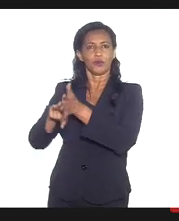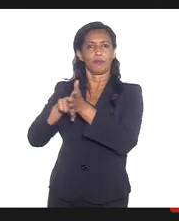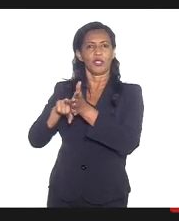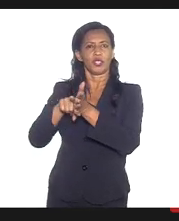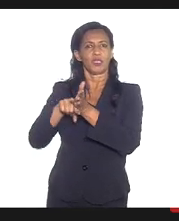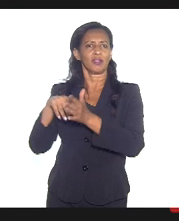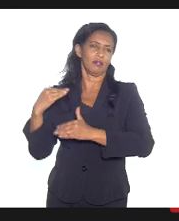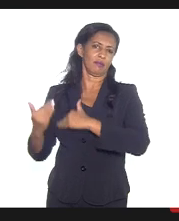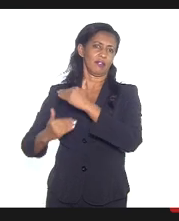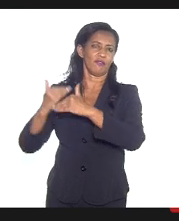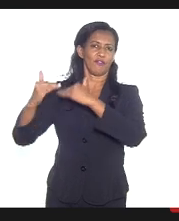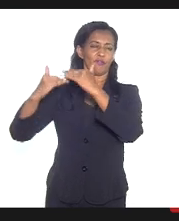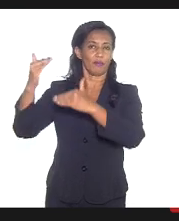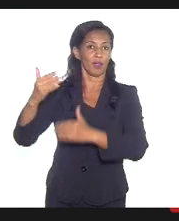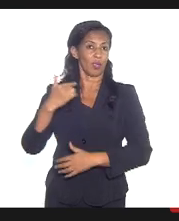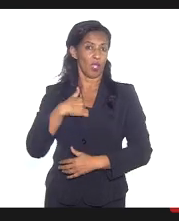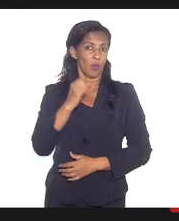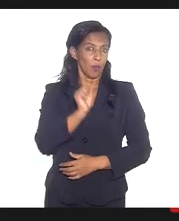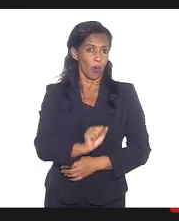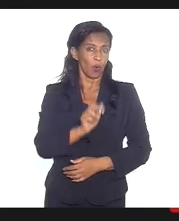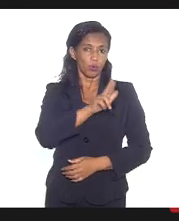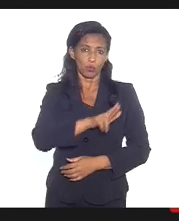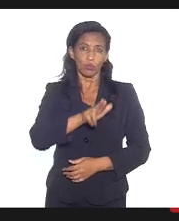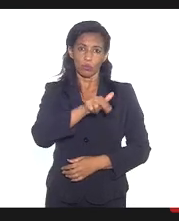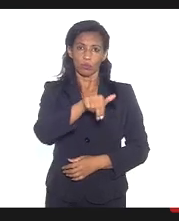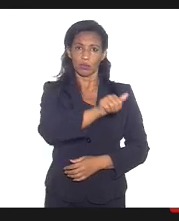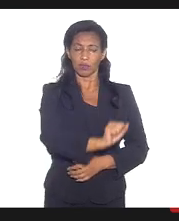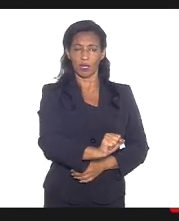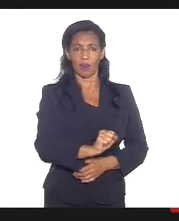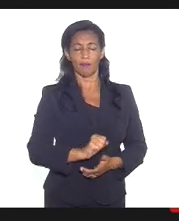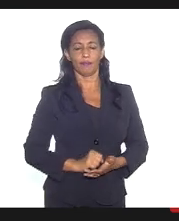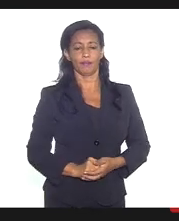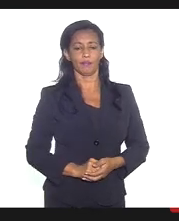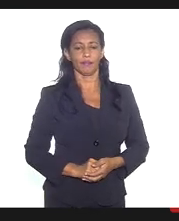desenvolvimento, né? Eu posso utilizar